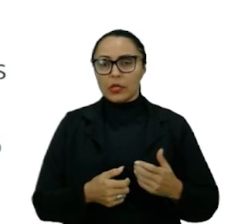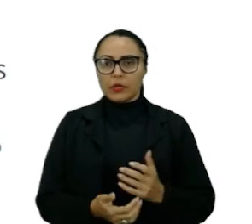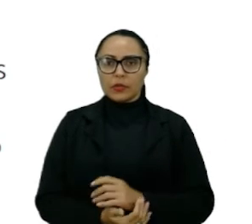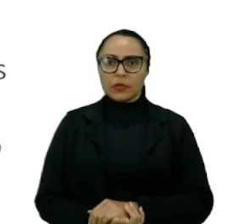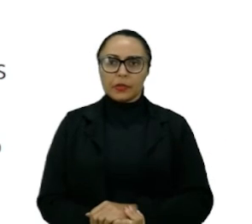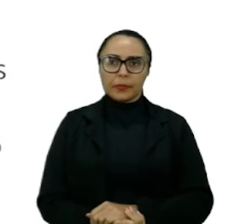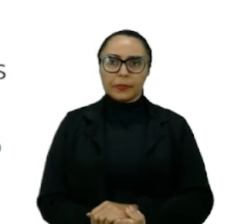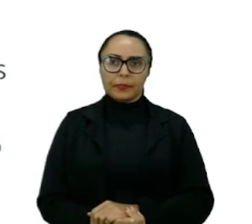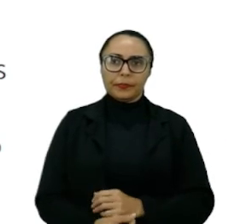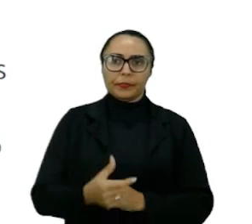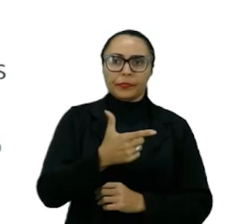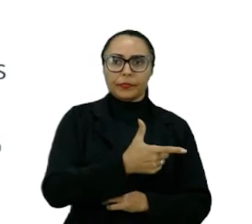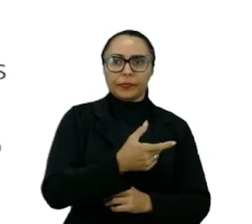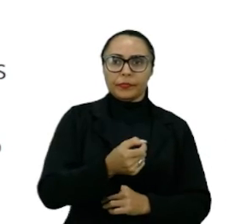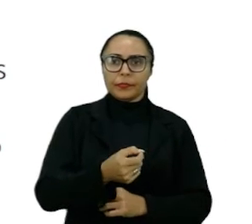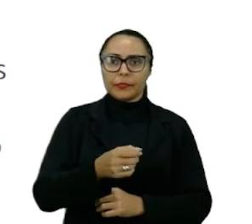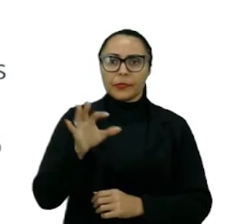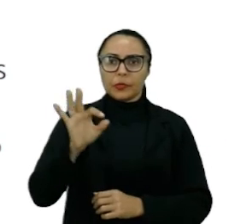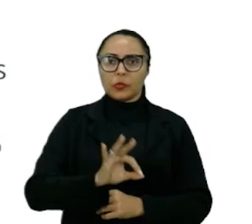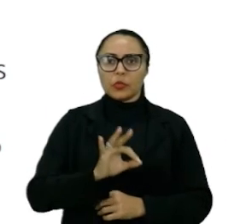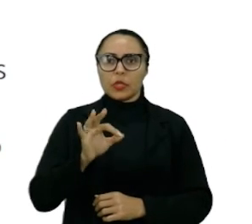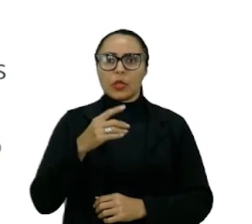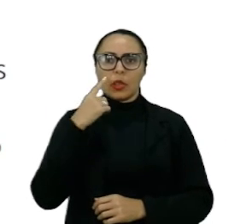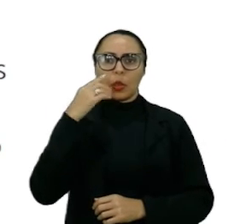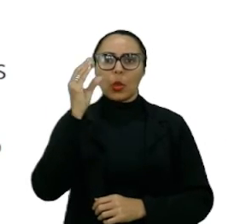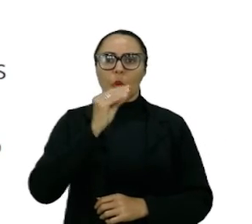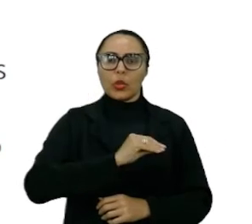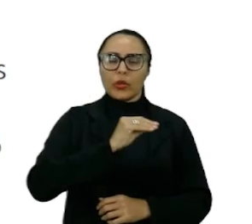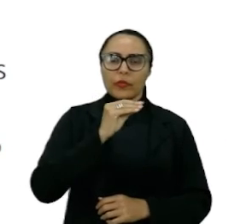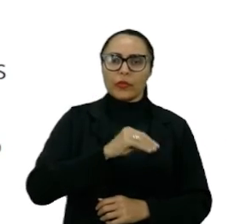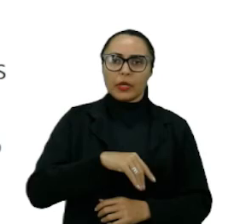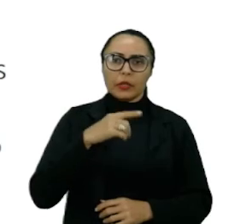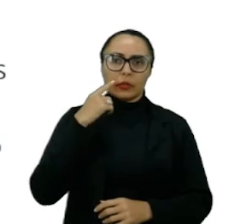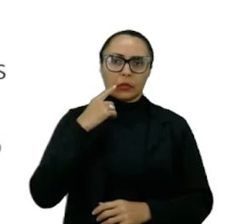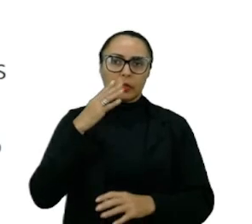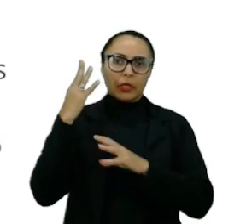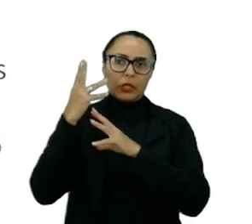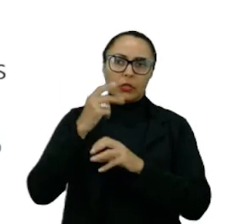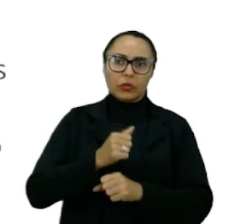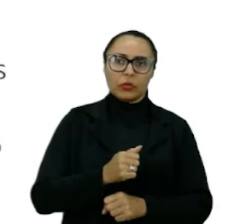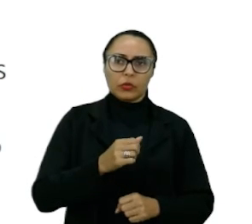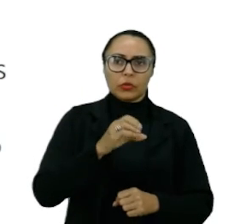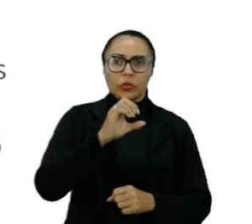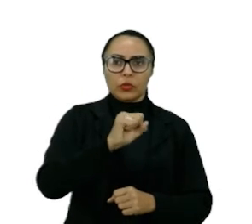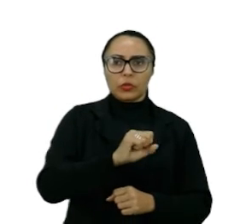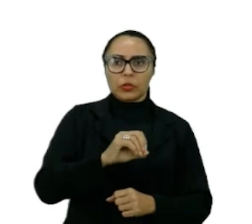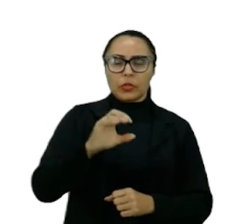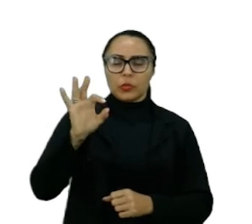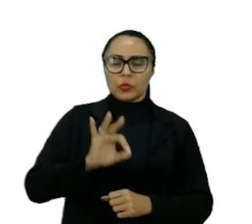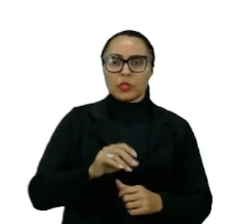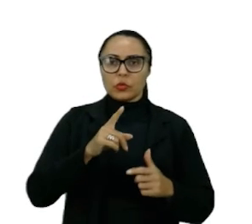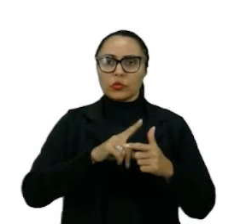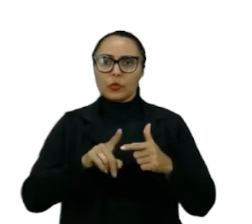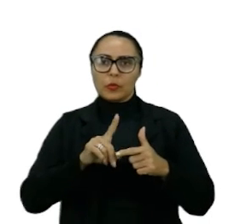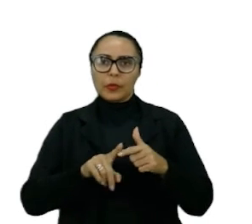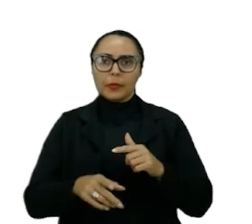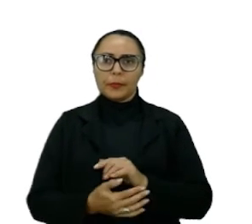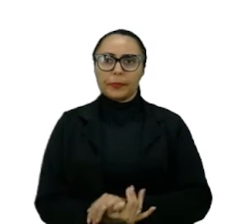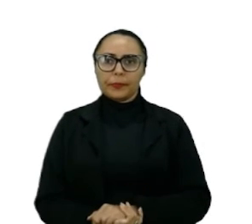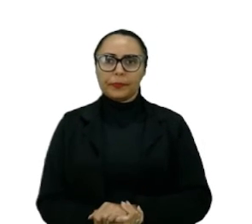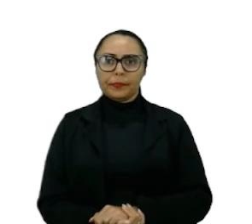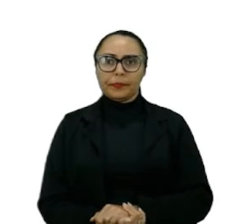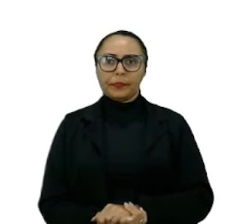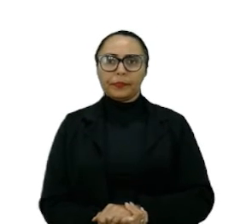20% dos defeitos do setor de manutenção resultam em 80% dos problemas. Então, é